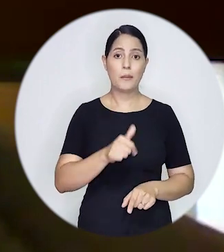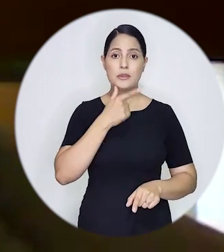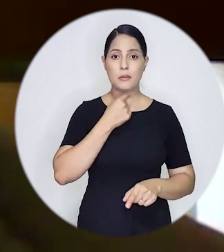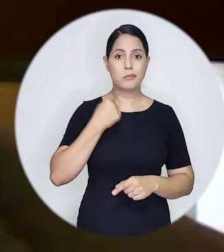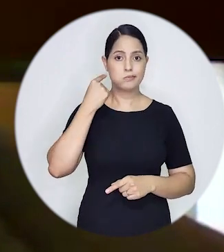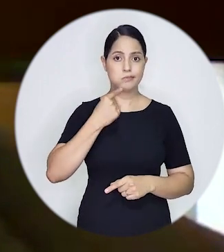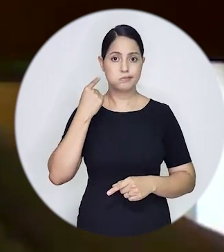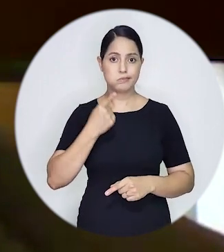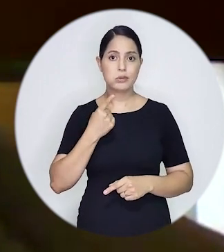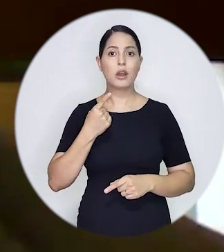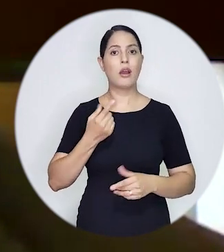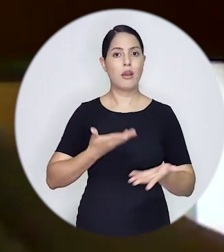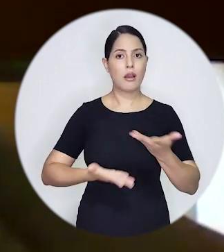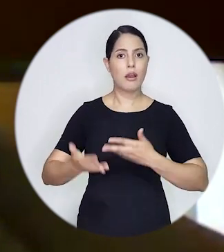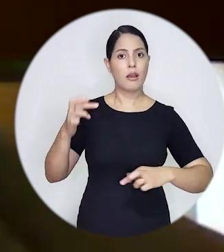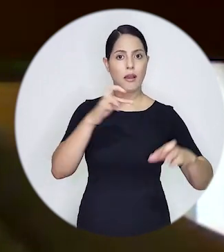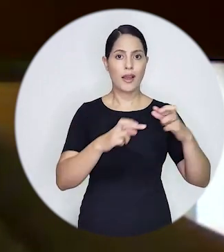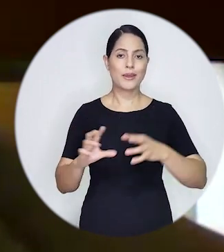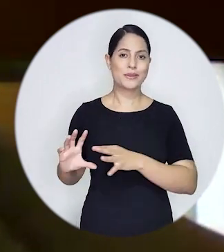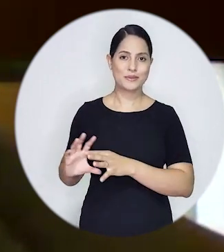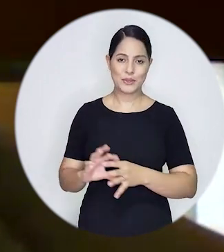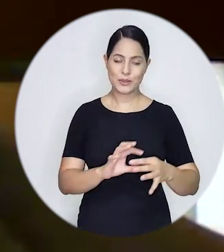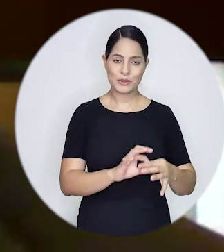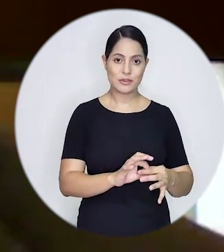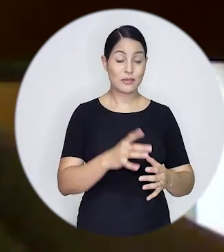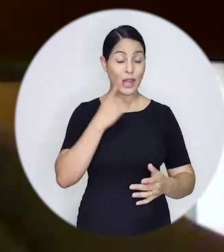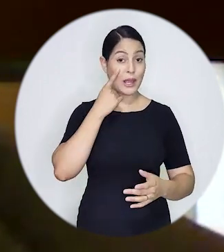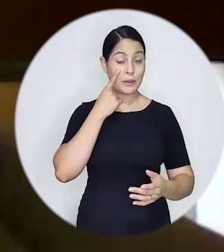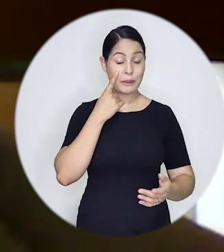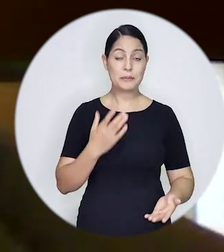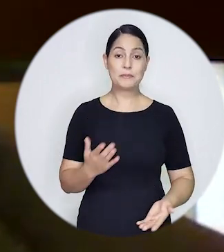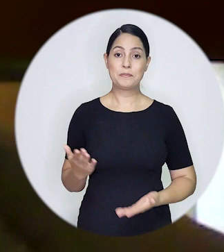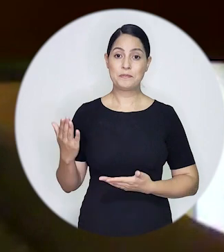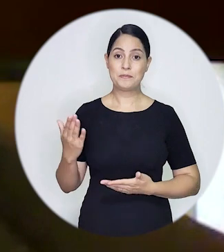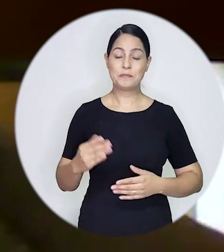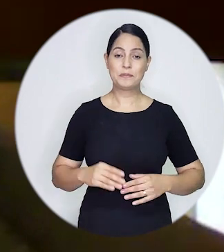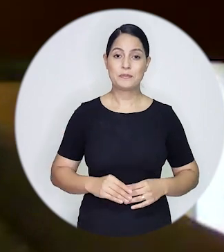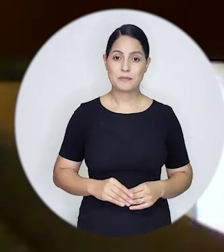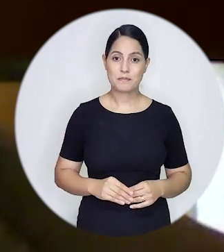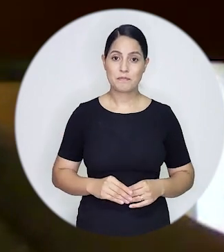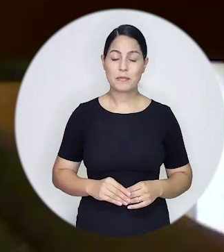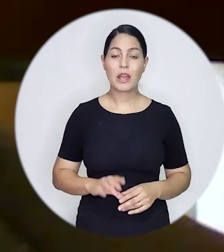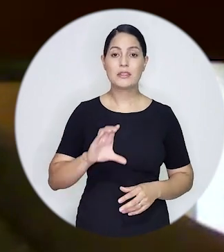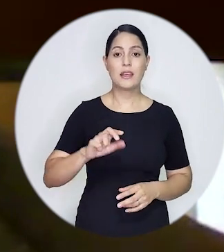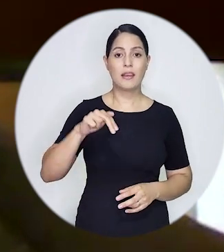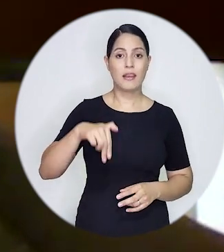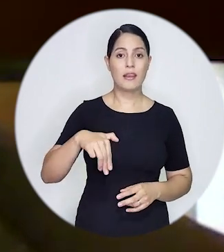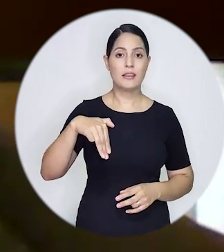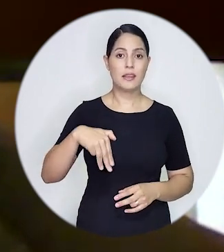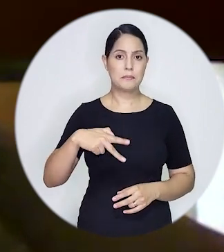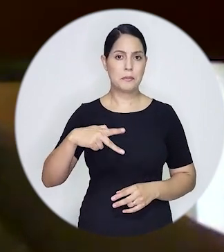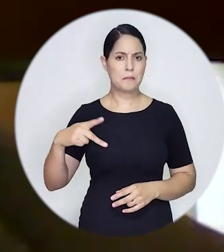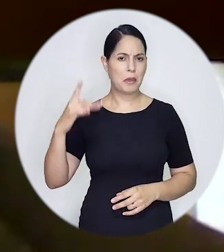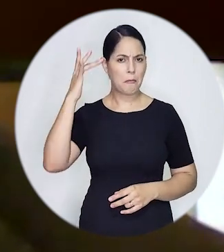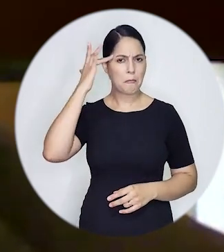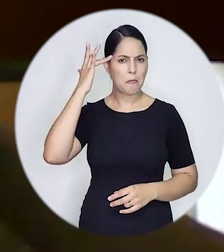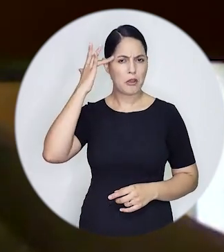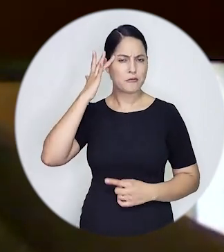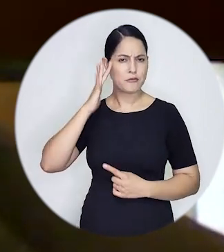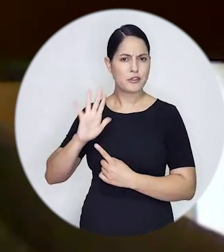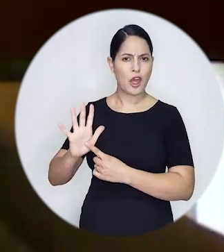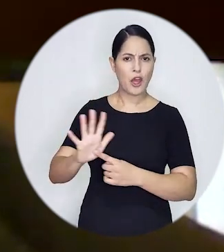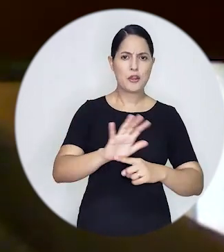de desrespeito para com prerrogativas de outros atores de justiça, a exemplo